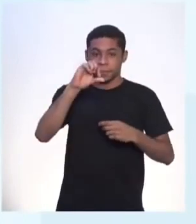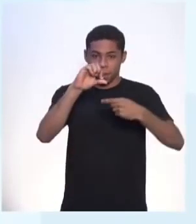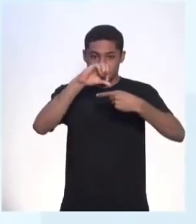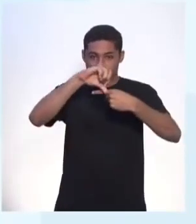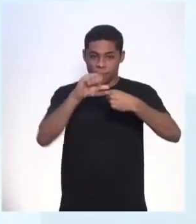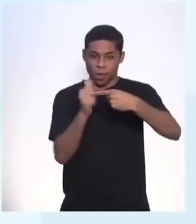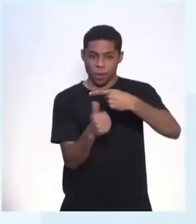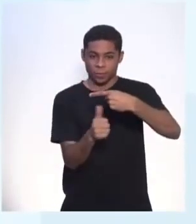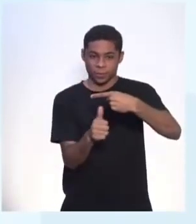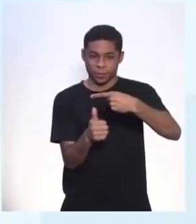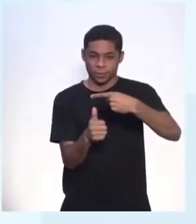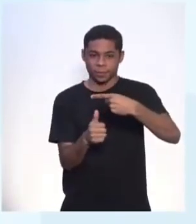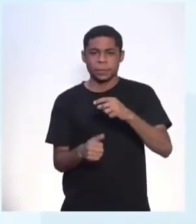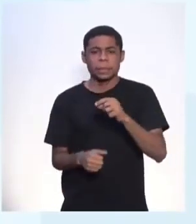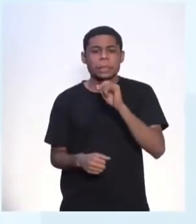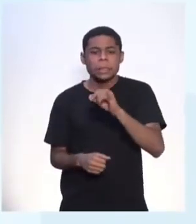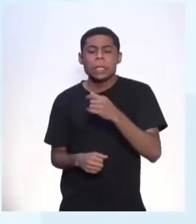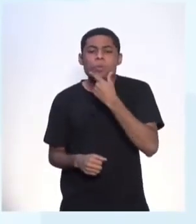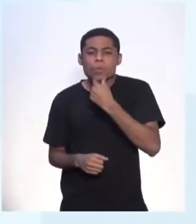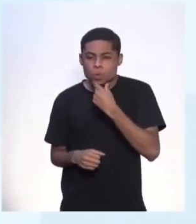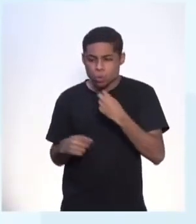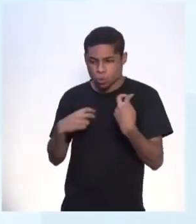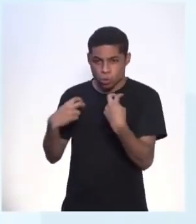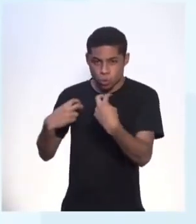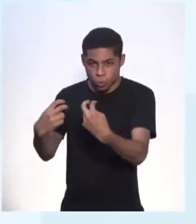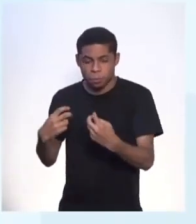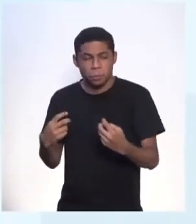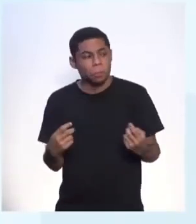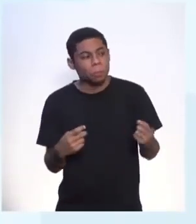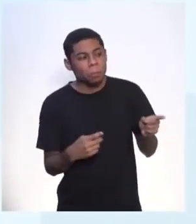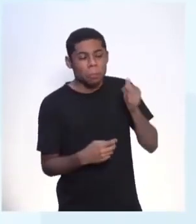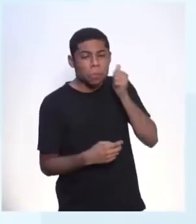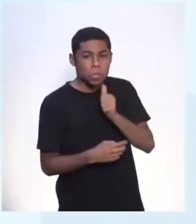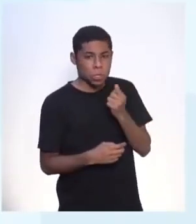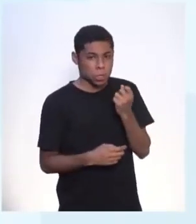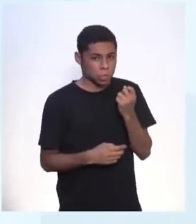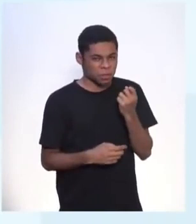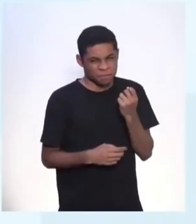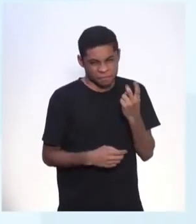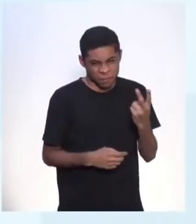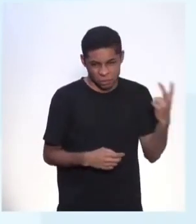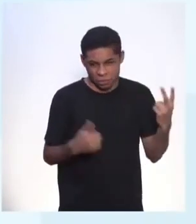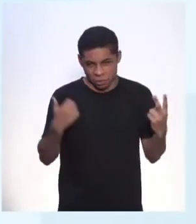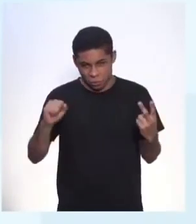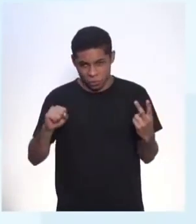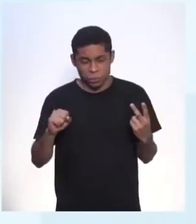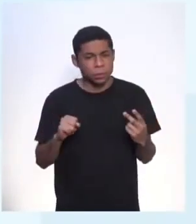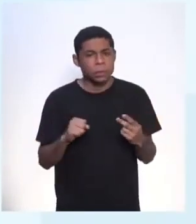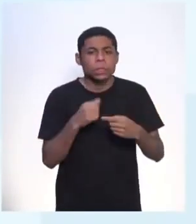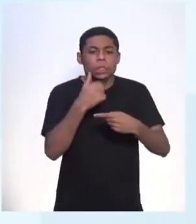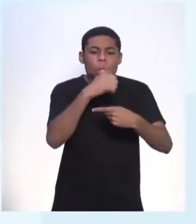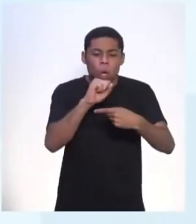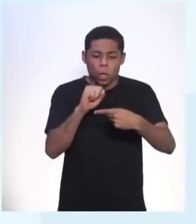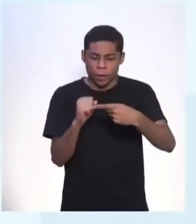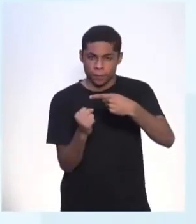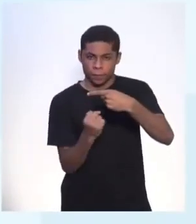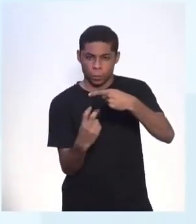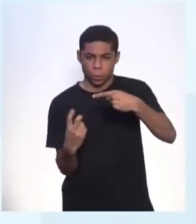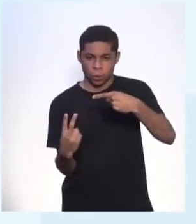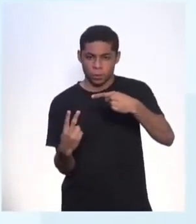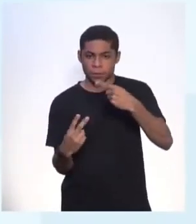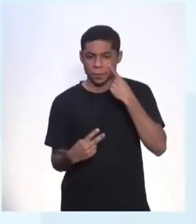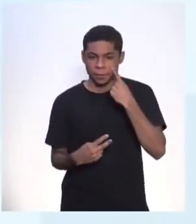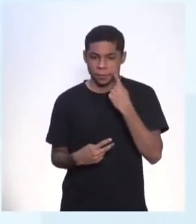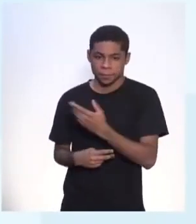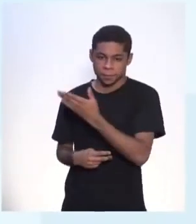Se a razão do número de meninos em relação ao número de meninas é de 18 sobre 22, e aí